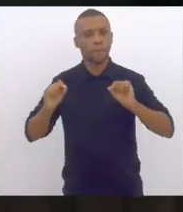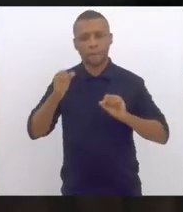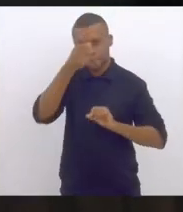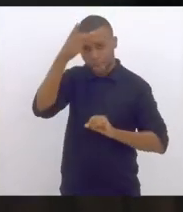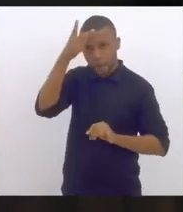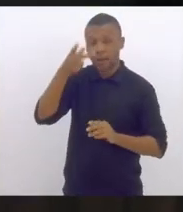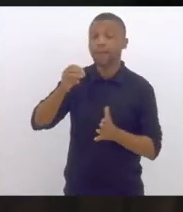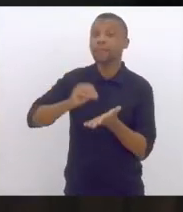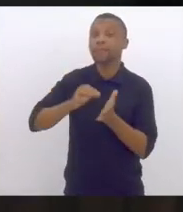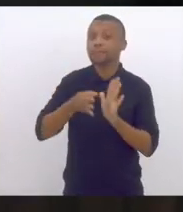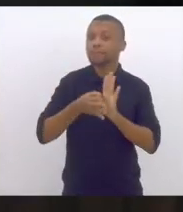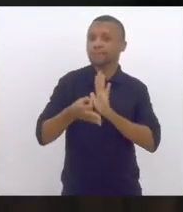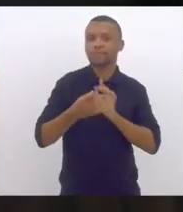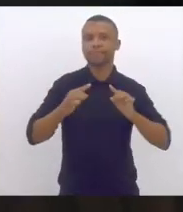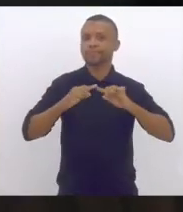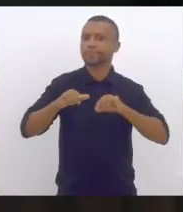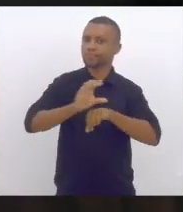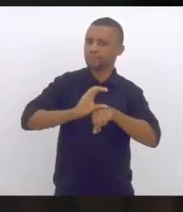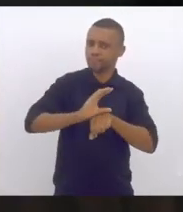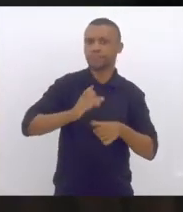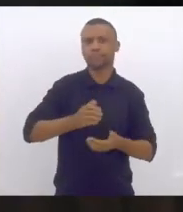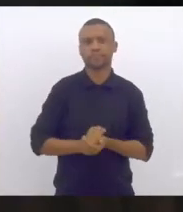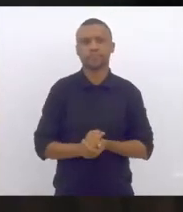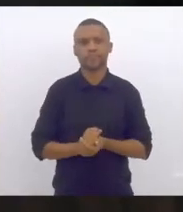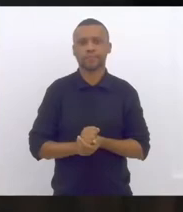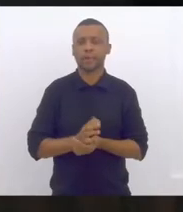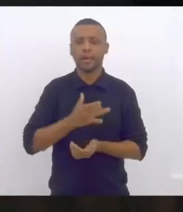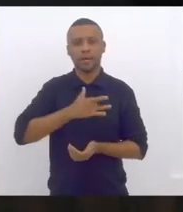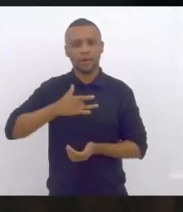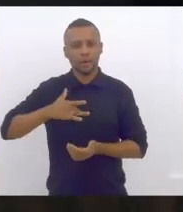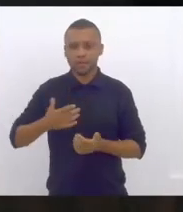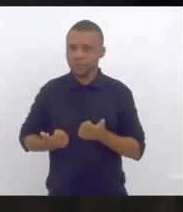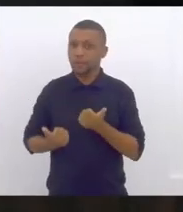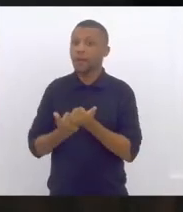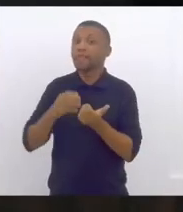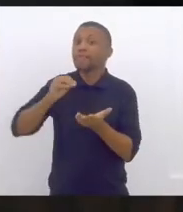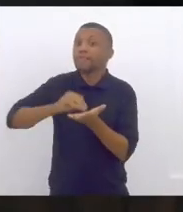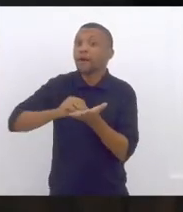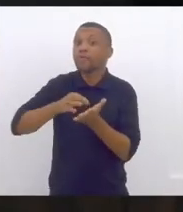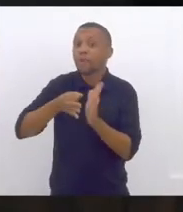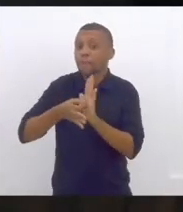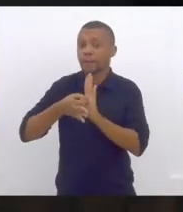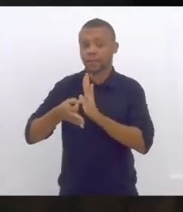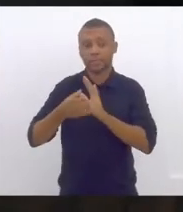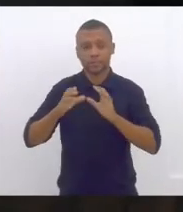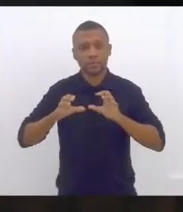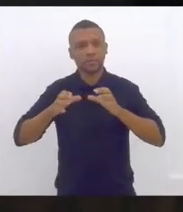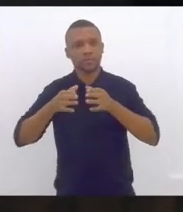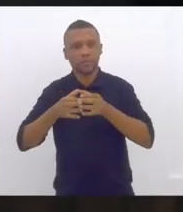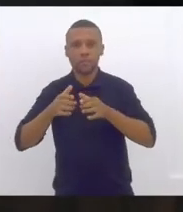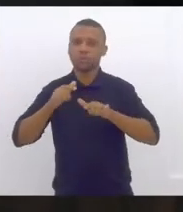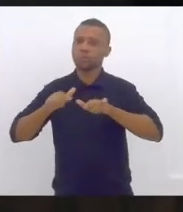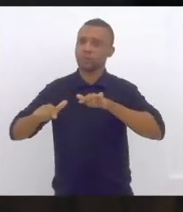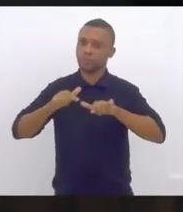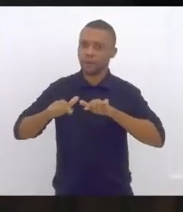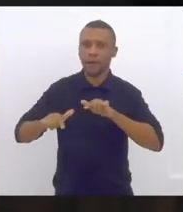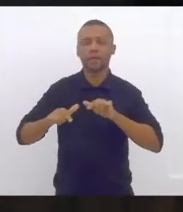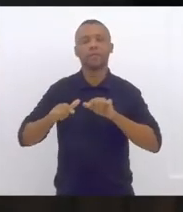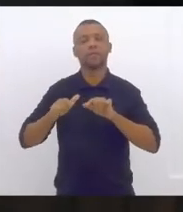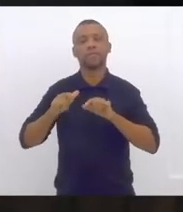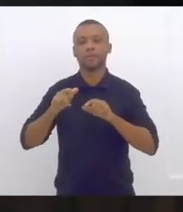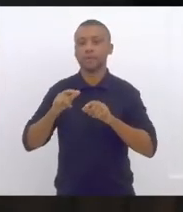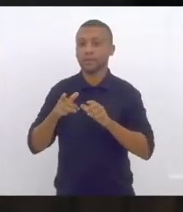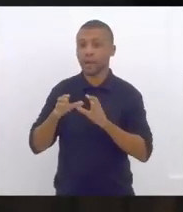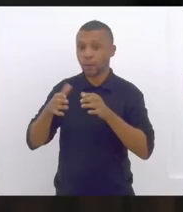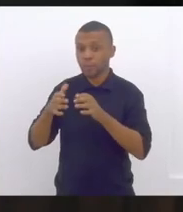Constituição e Justiça para condicionalidade com emendas. Saúde favorável. Pendendo de pareceres da Comissão de Trabalho e